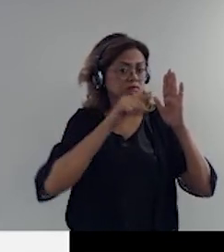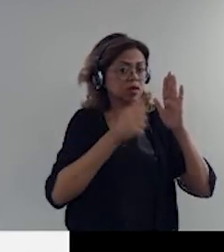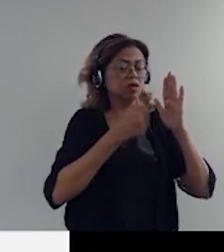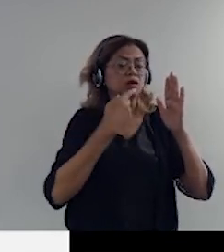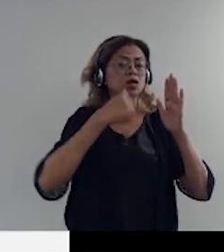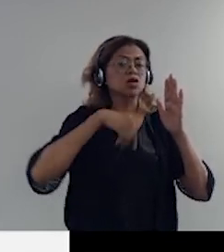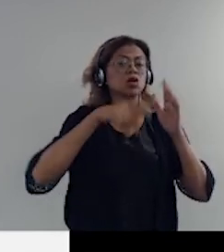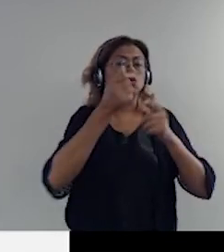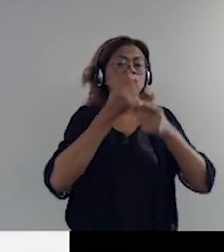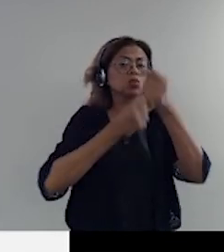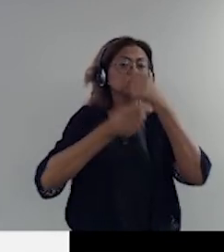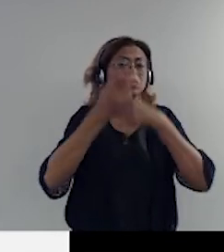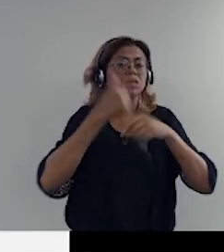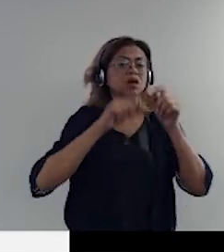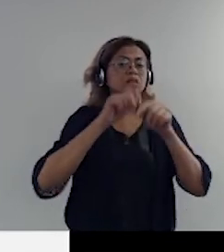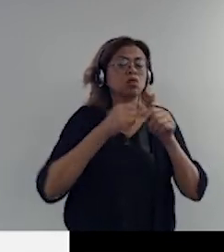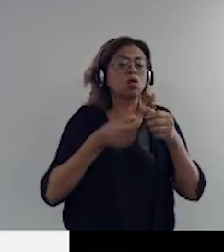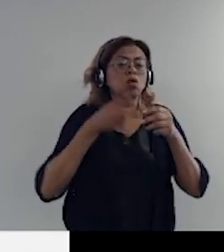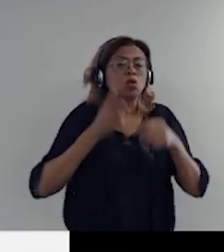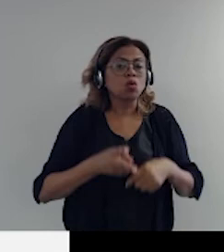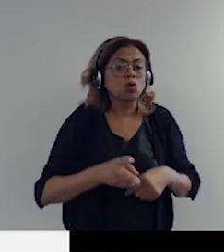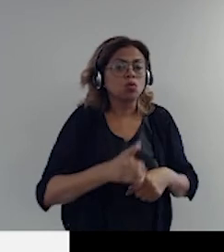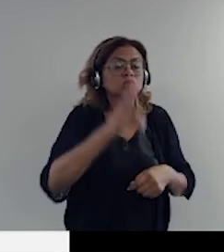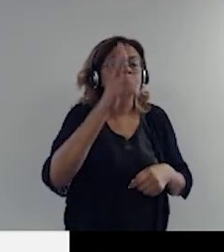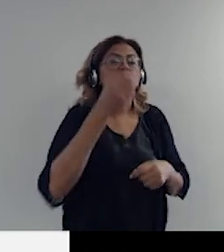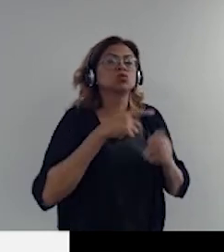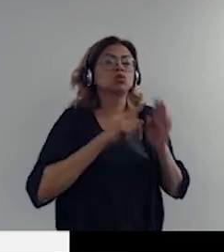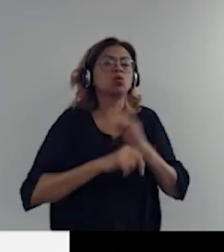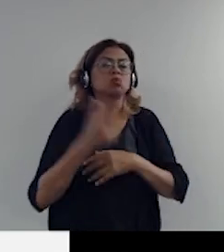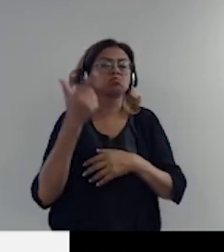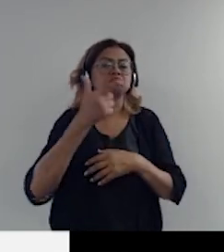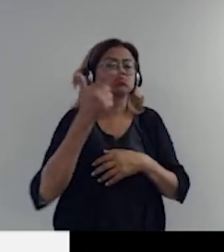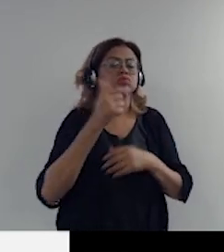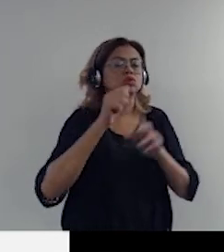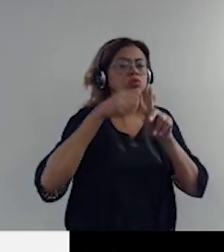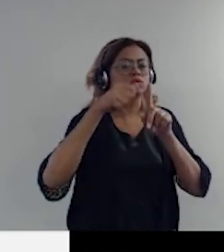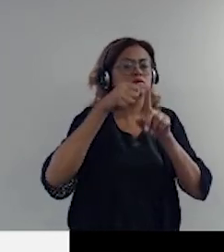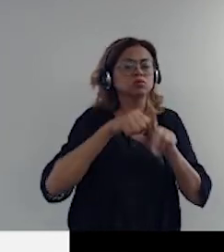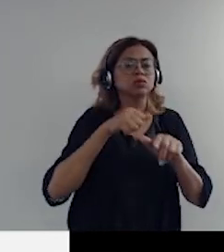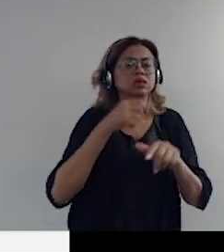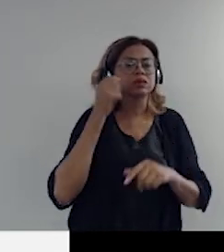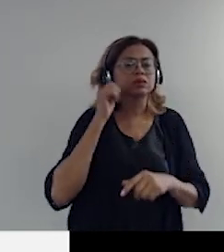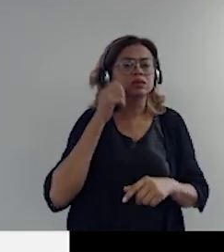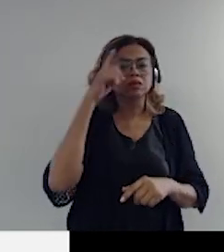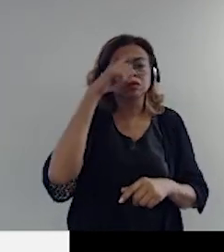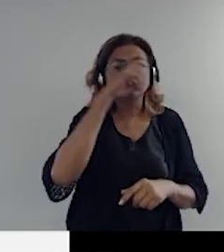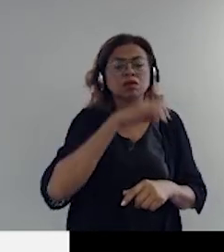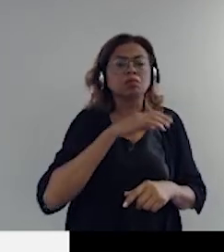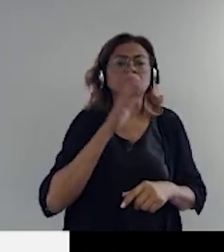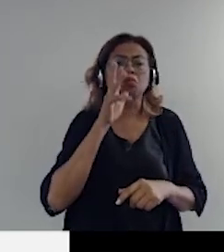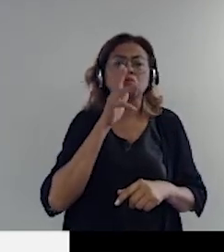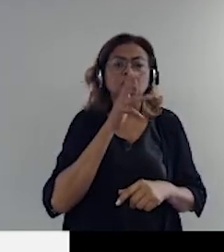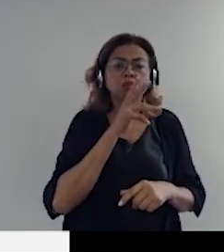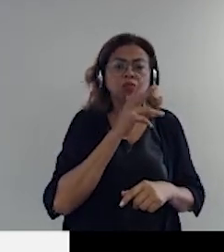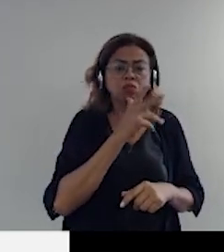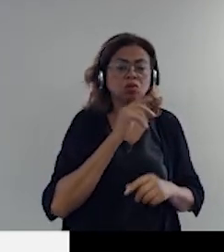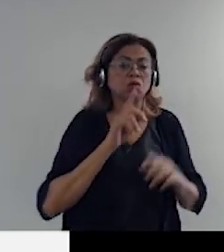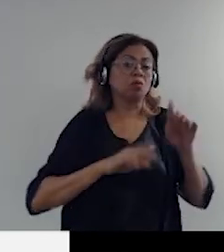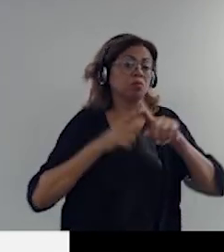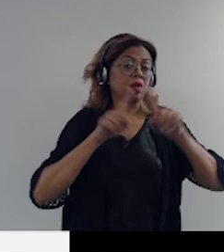meses e demorou mais de 2 anos para se recuperar a níveis parecidos com o que ele operava antes da